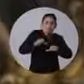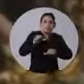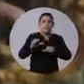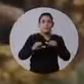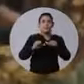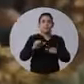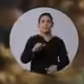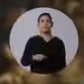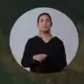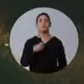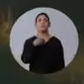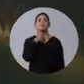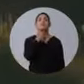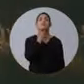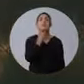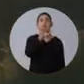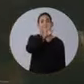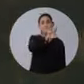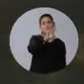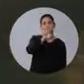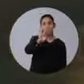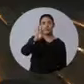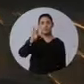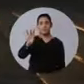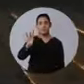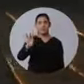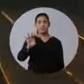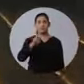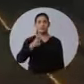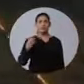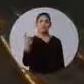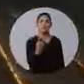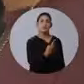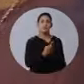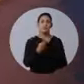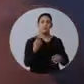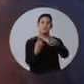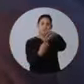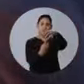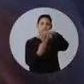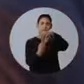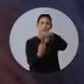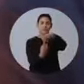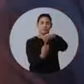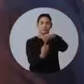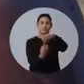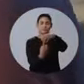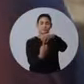força pra mudar. Sou a voz de cada um e todos nós numa